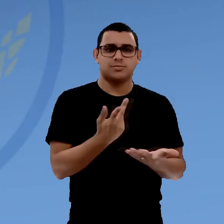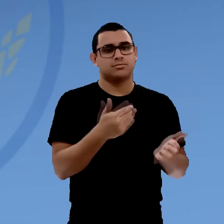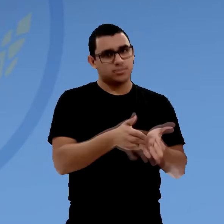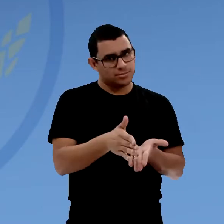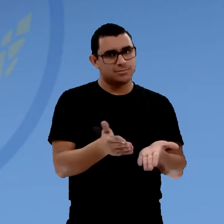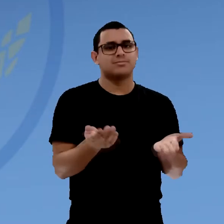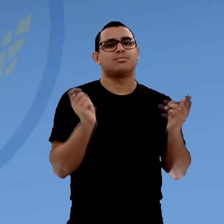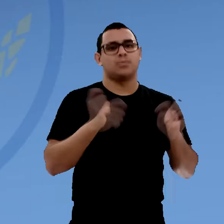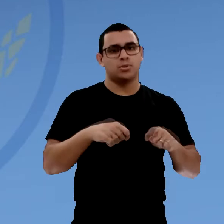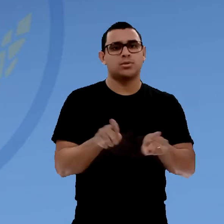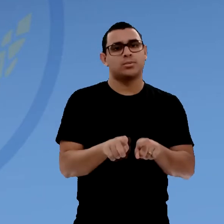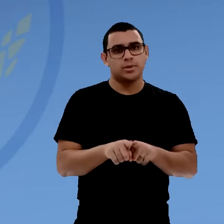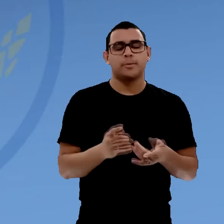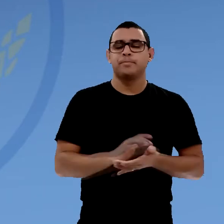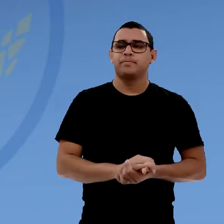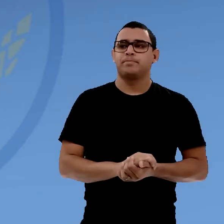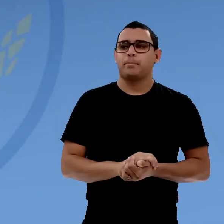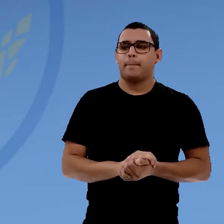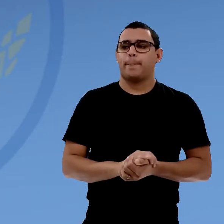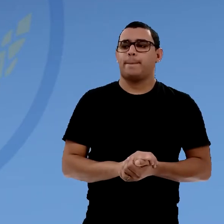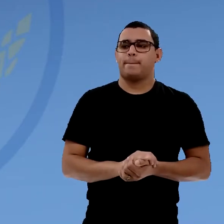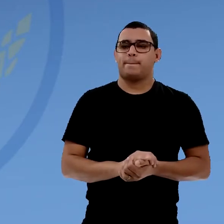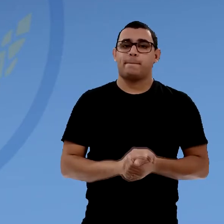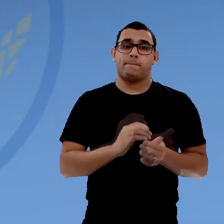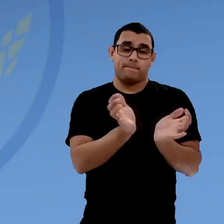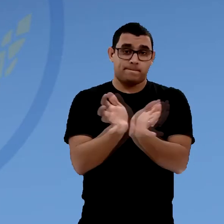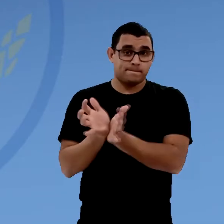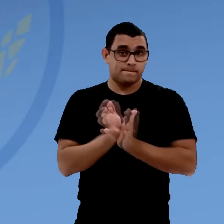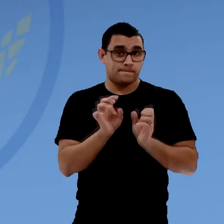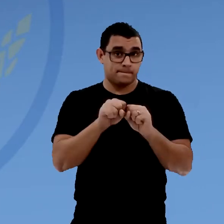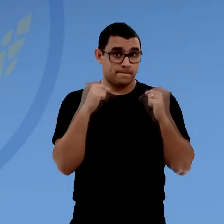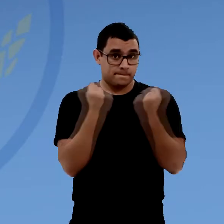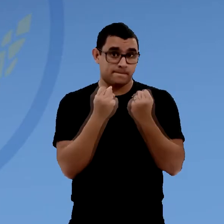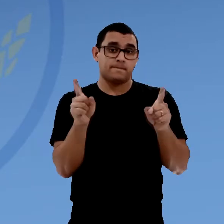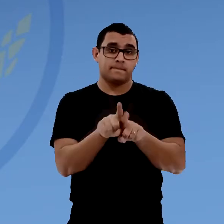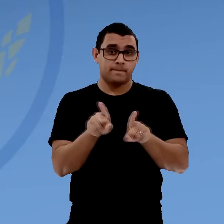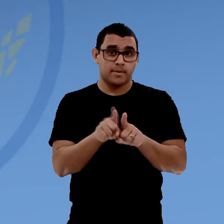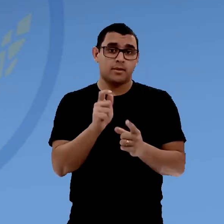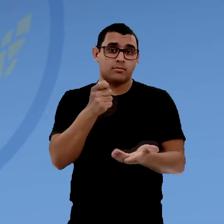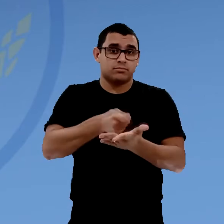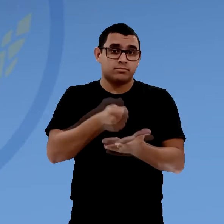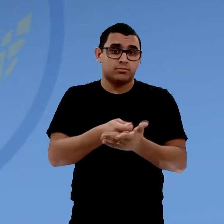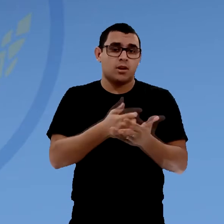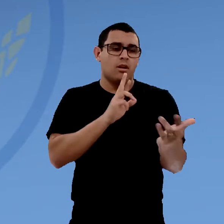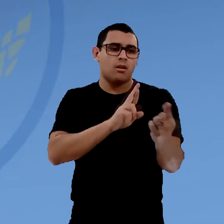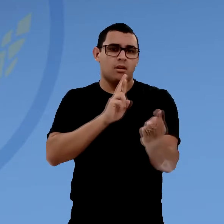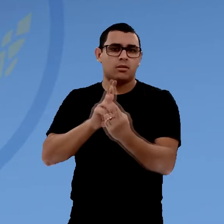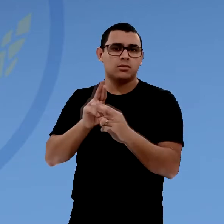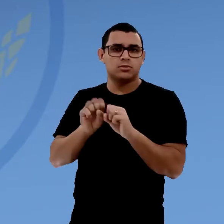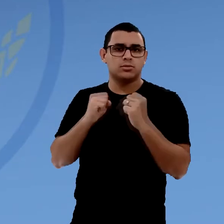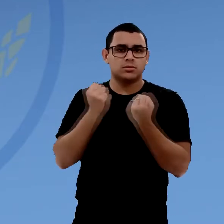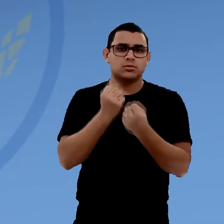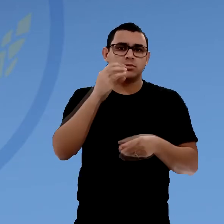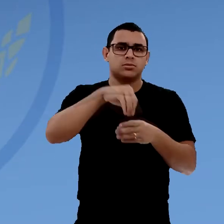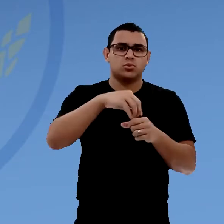sociedade. O status social também determina as relações sociais dentro do